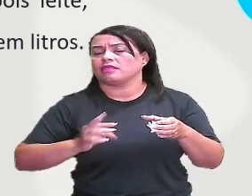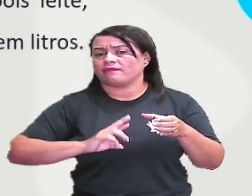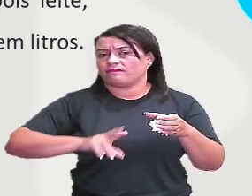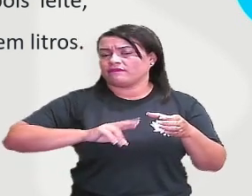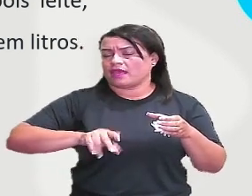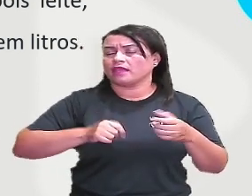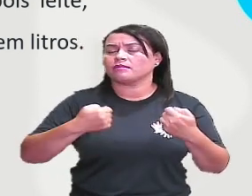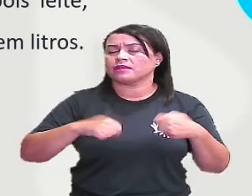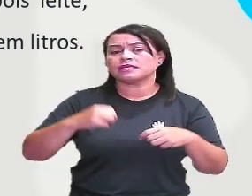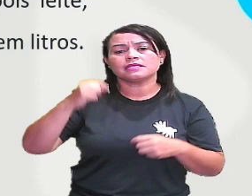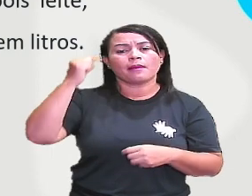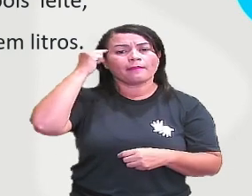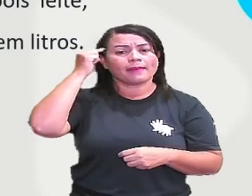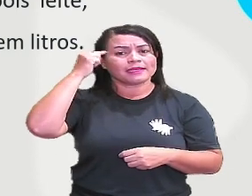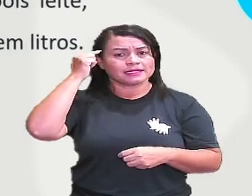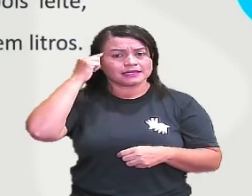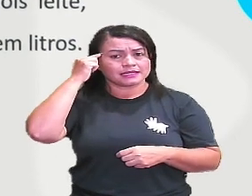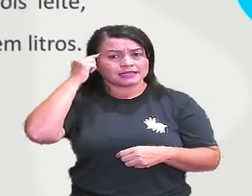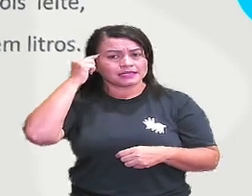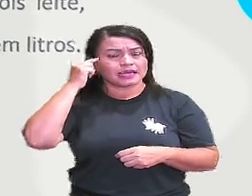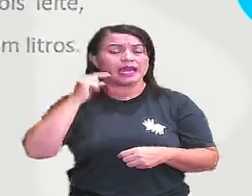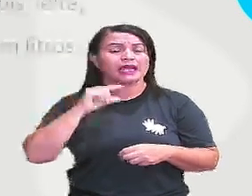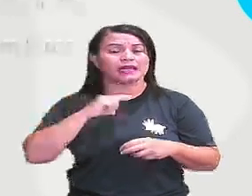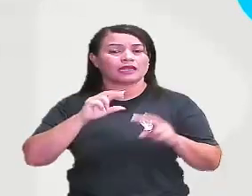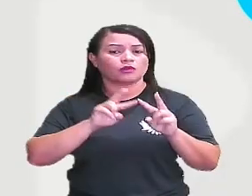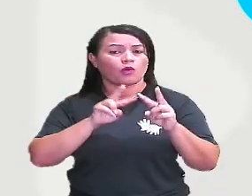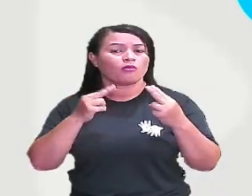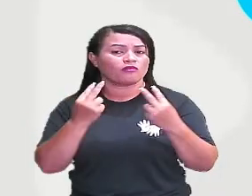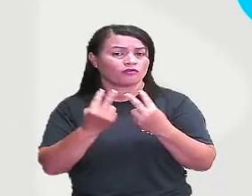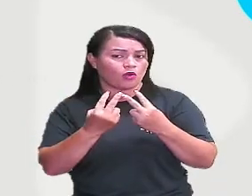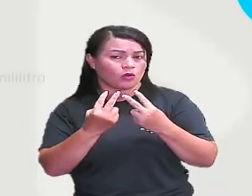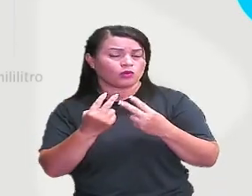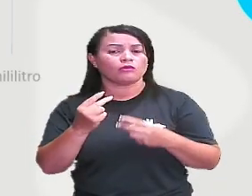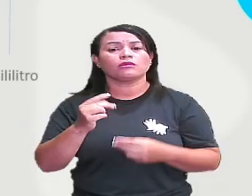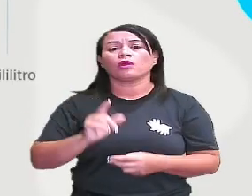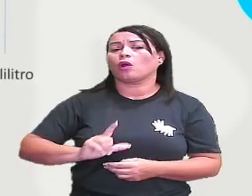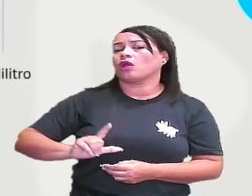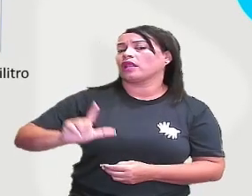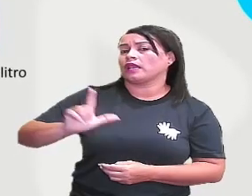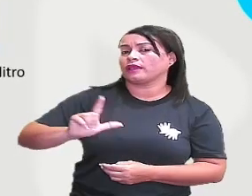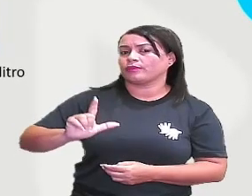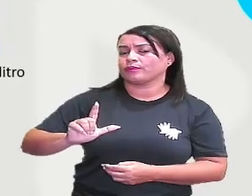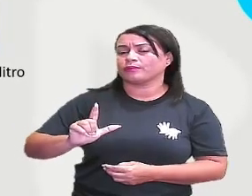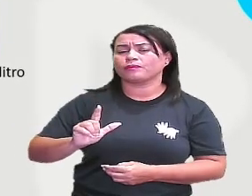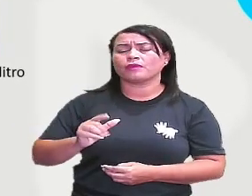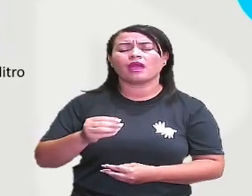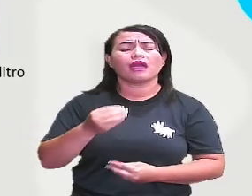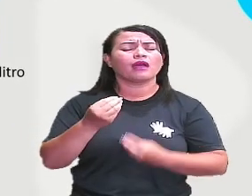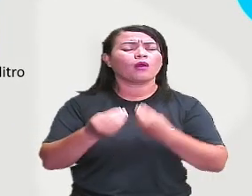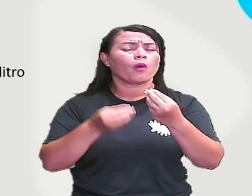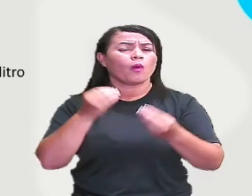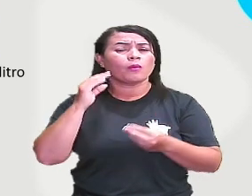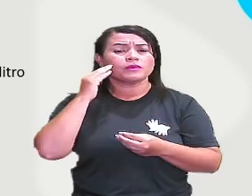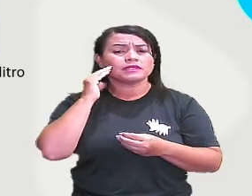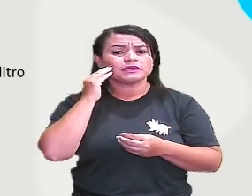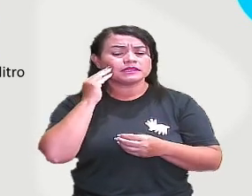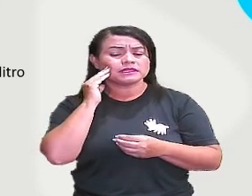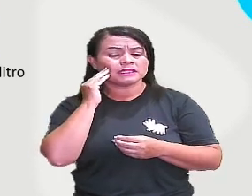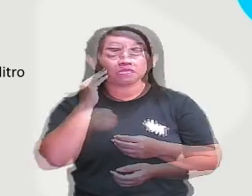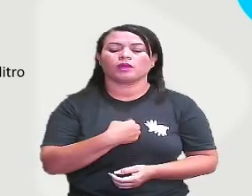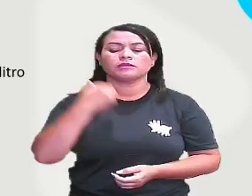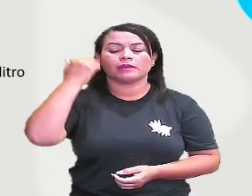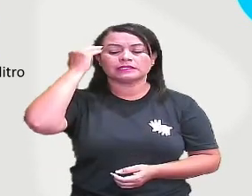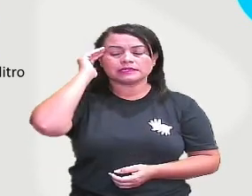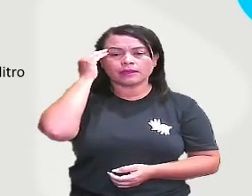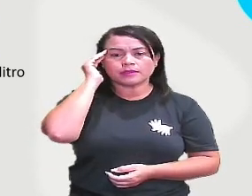gente tem que pensar enquanto capacidade. E aí vamos entender como se comporta essa ideia da